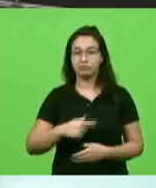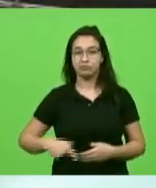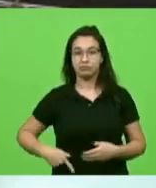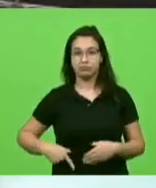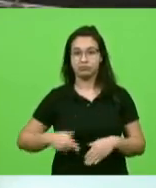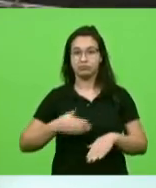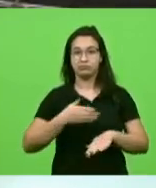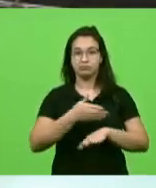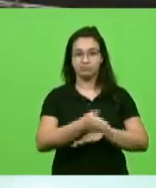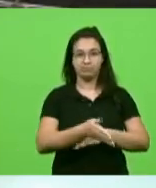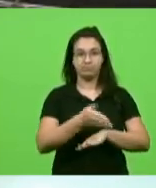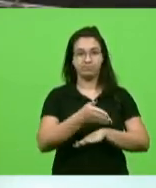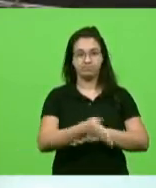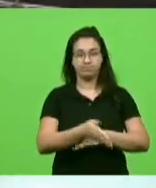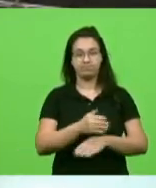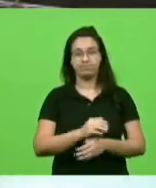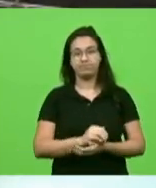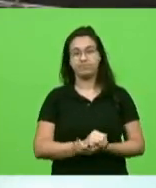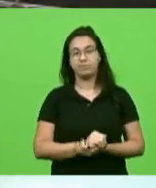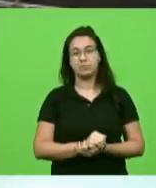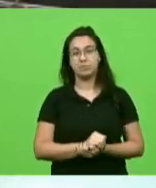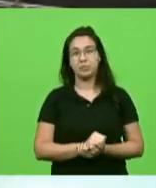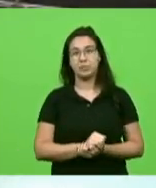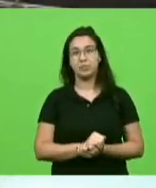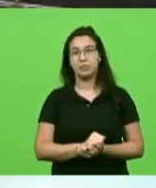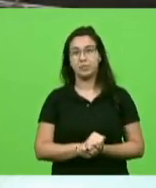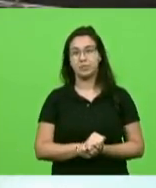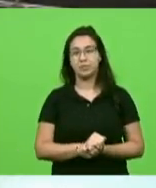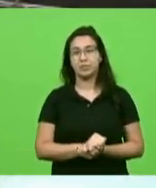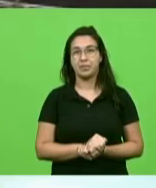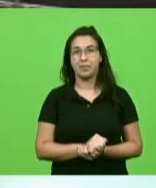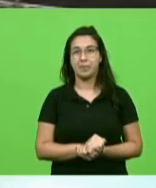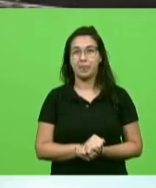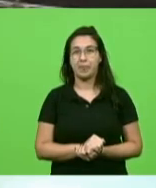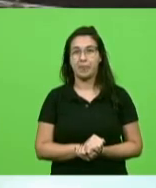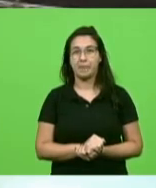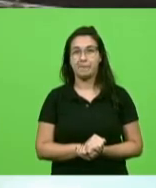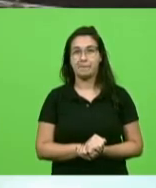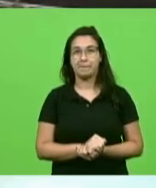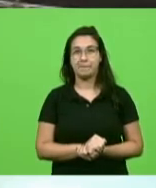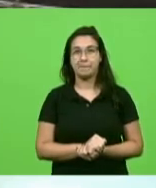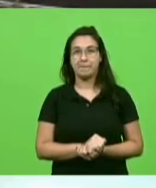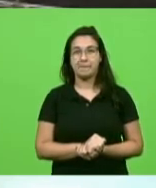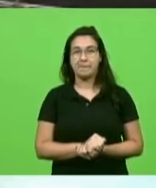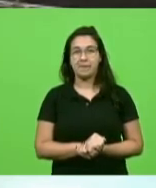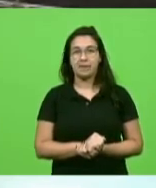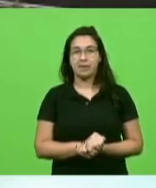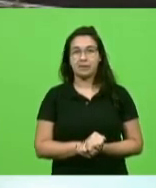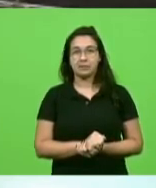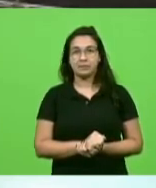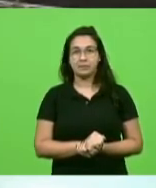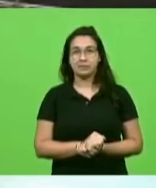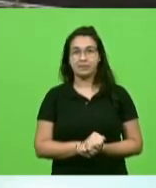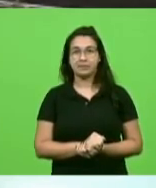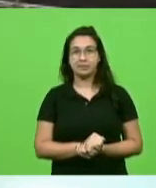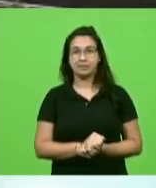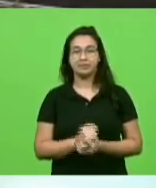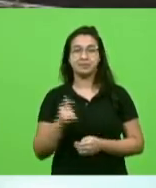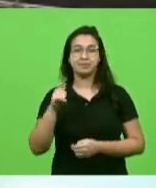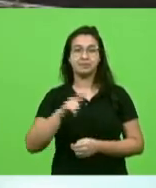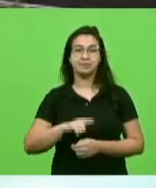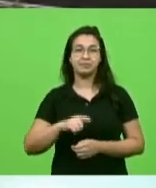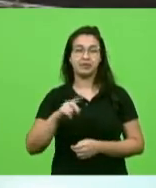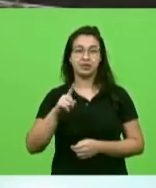do governador sem contar a é o fato de que seria